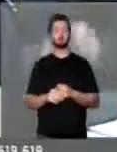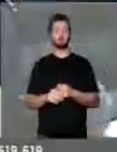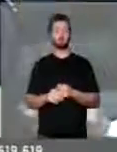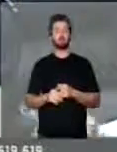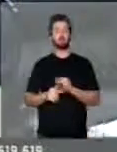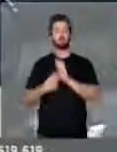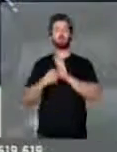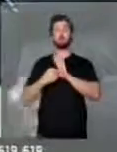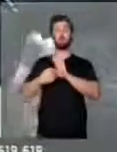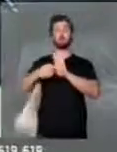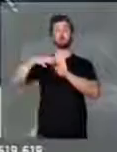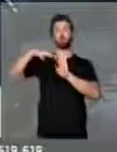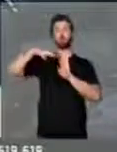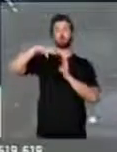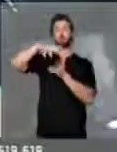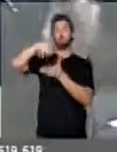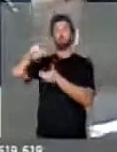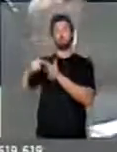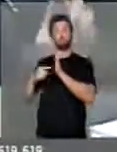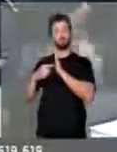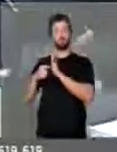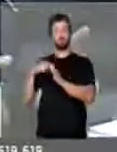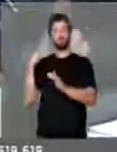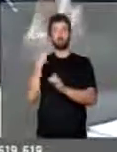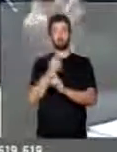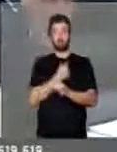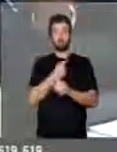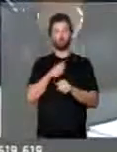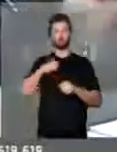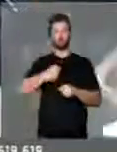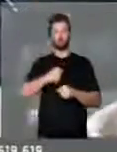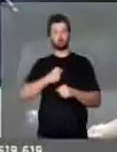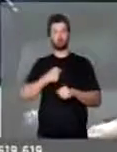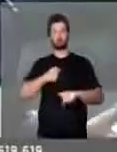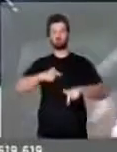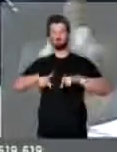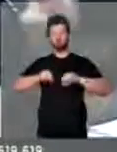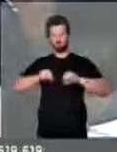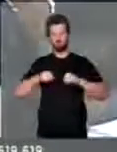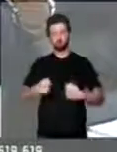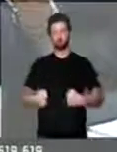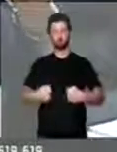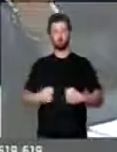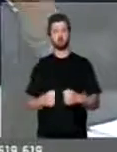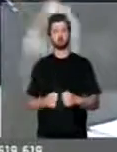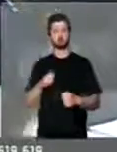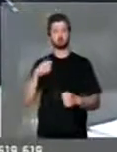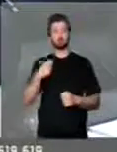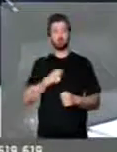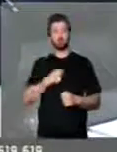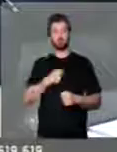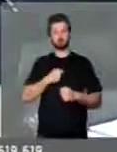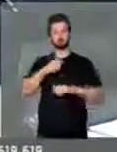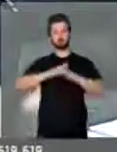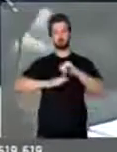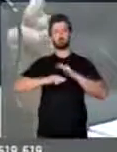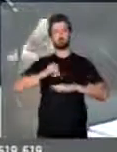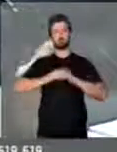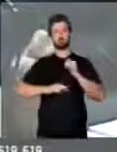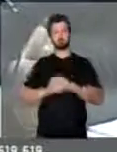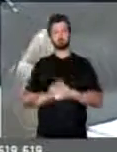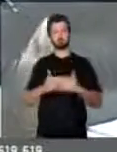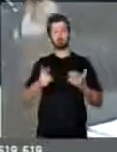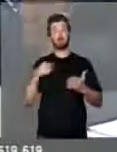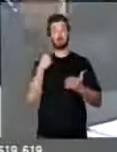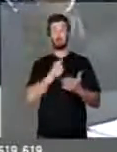para o mundo, que nós somos trabalhadores, somos competentes e